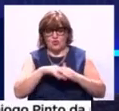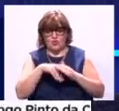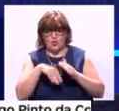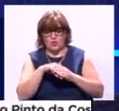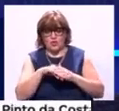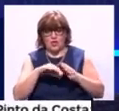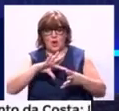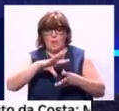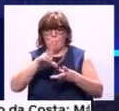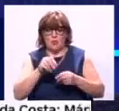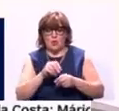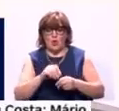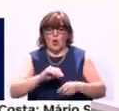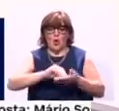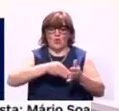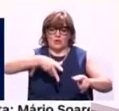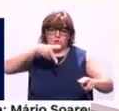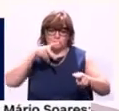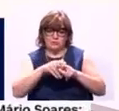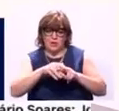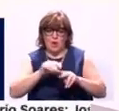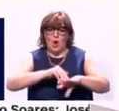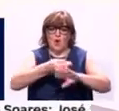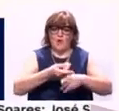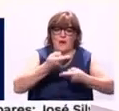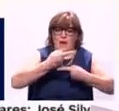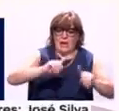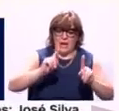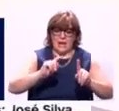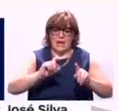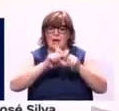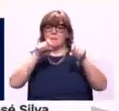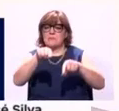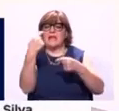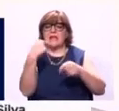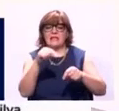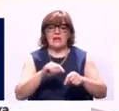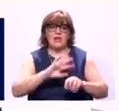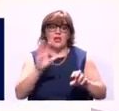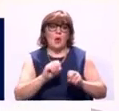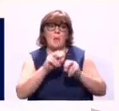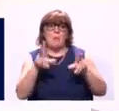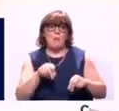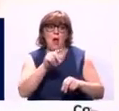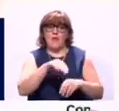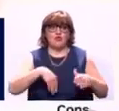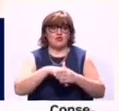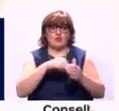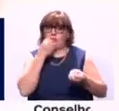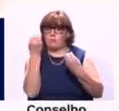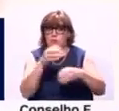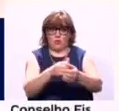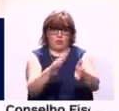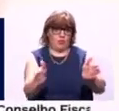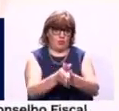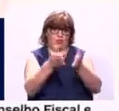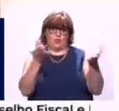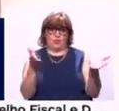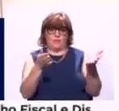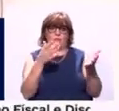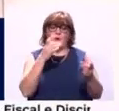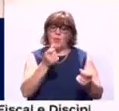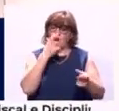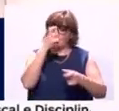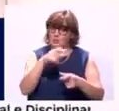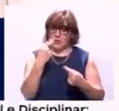no mundo inteiro, quebram contratos, querem renovar contratos, têm empresários. Se isso pega moda, ficamos sem jogadores. Sim, mas os clubes hoje confrontam-se